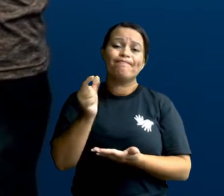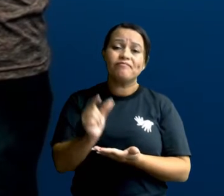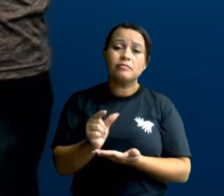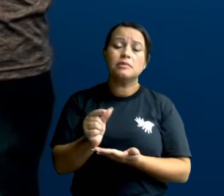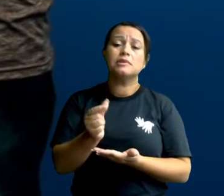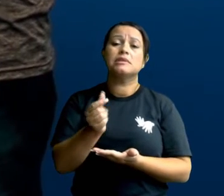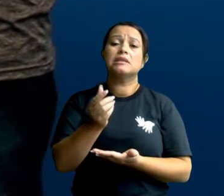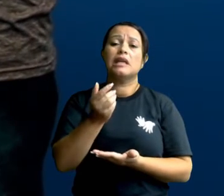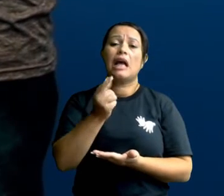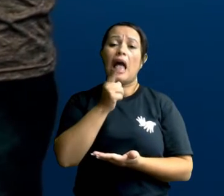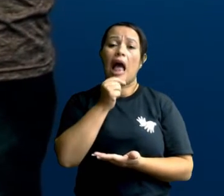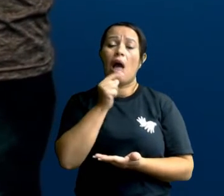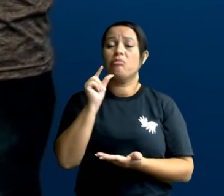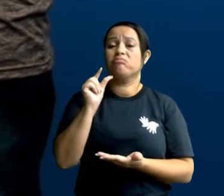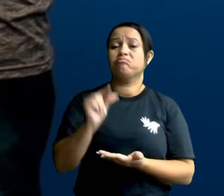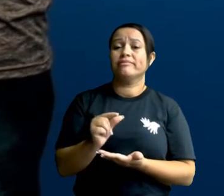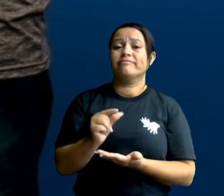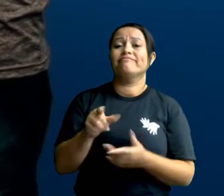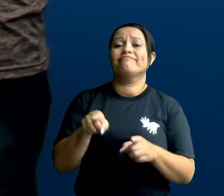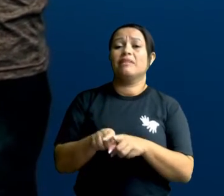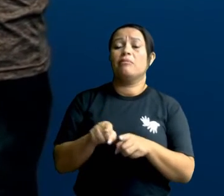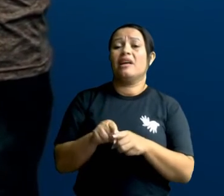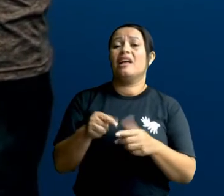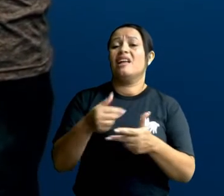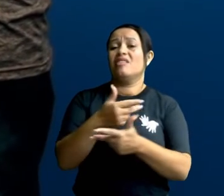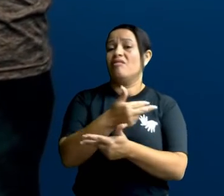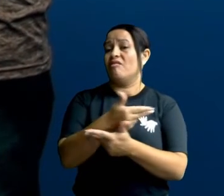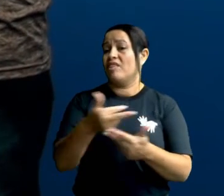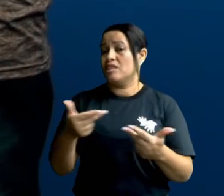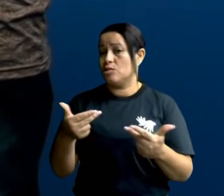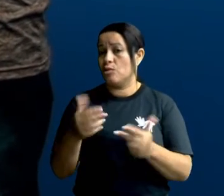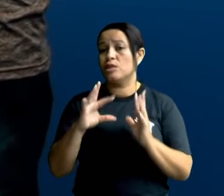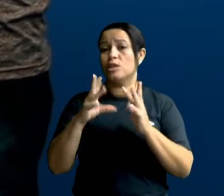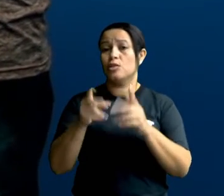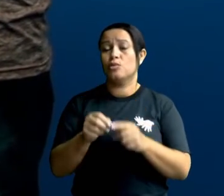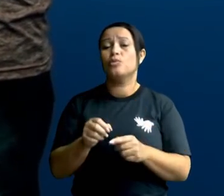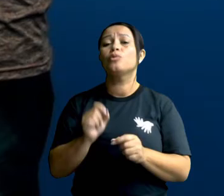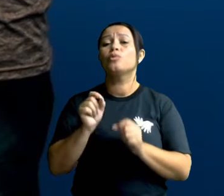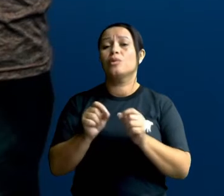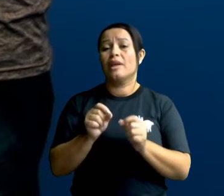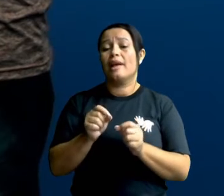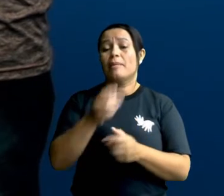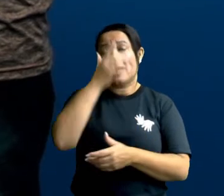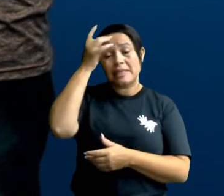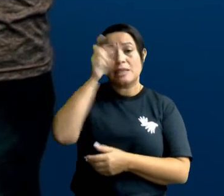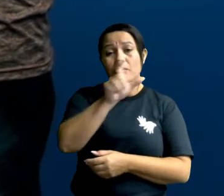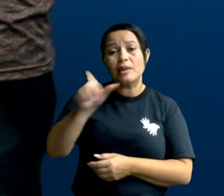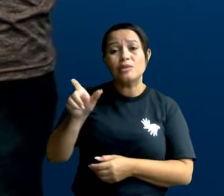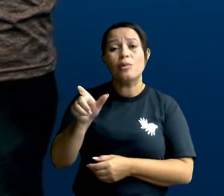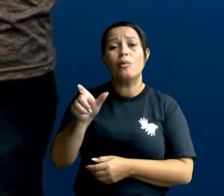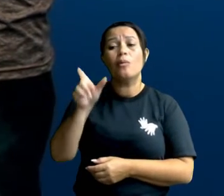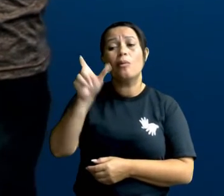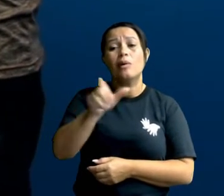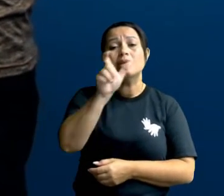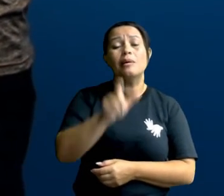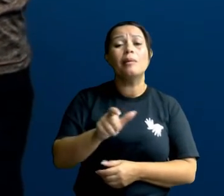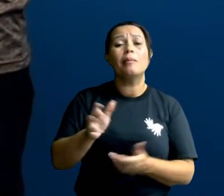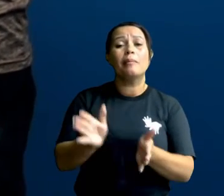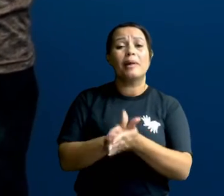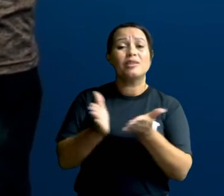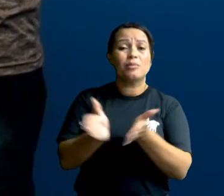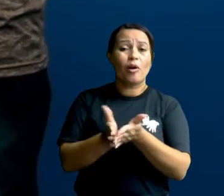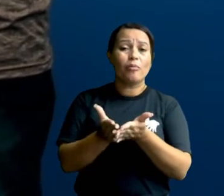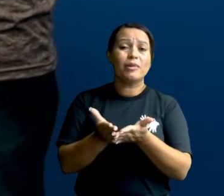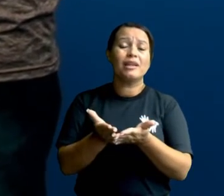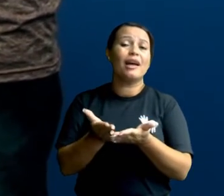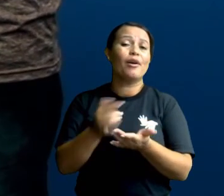precária, o acesso à água, saneamento, tudo isso vai influenciar para que essas pessoas mais pobres tenham uma qualidade de